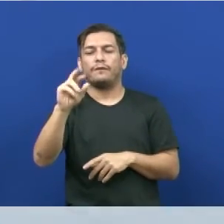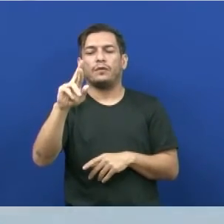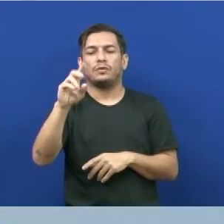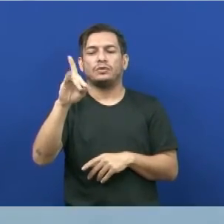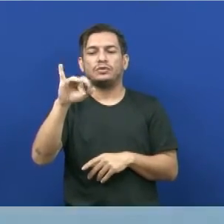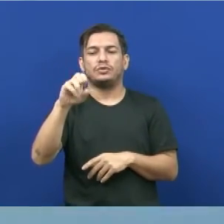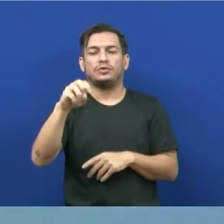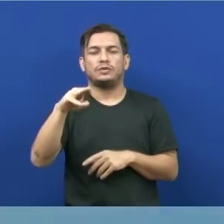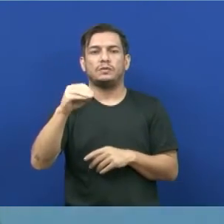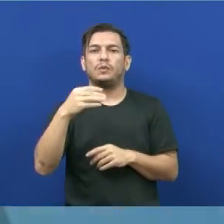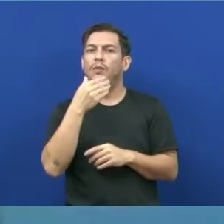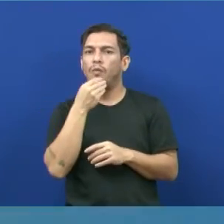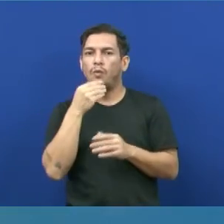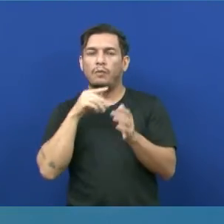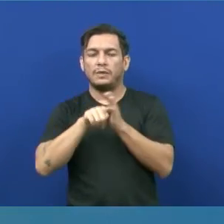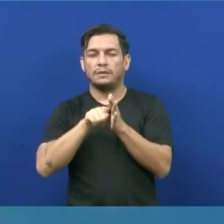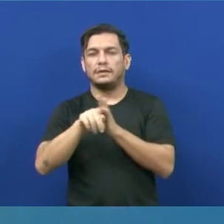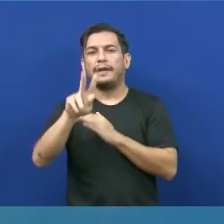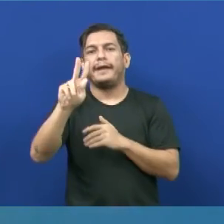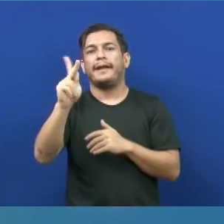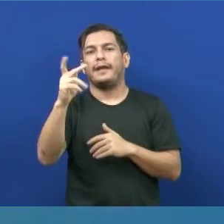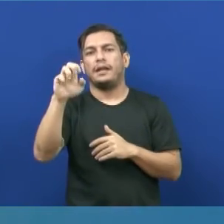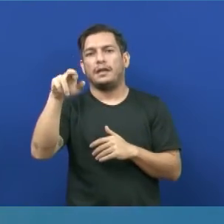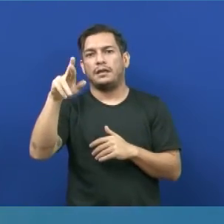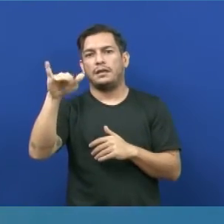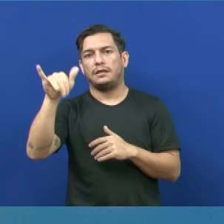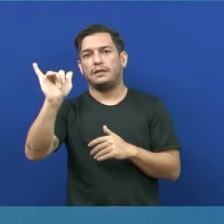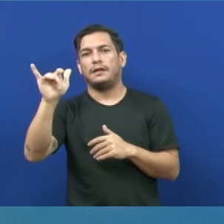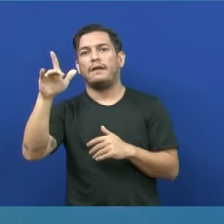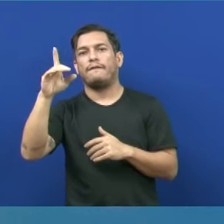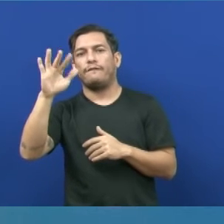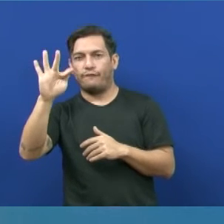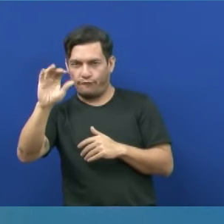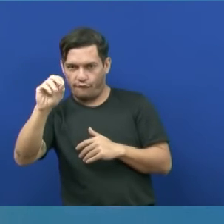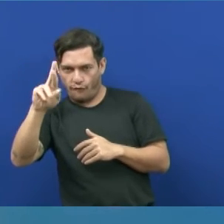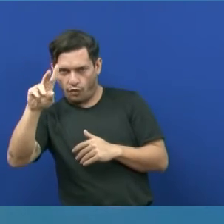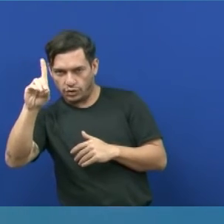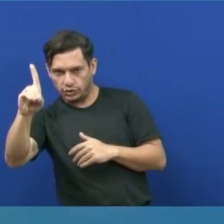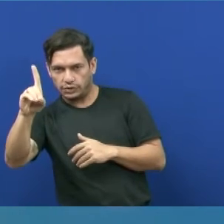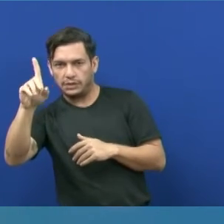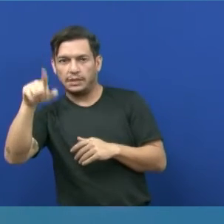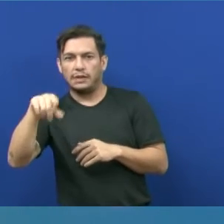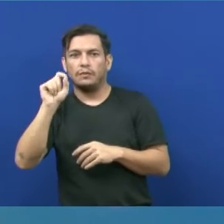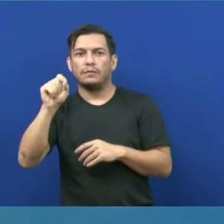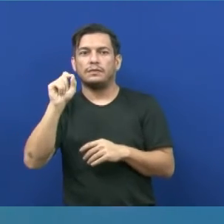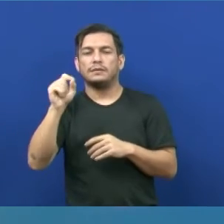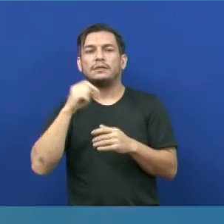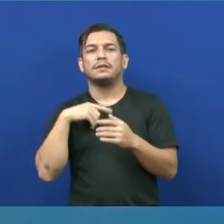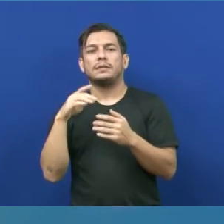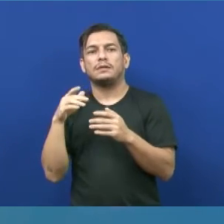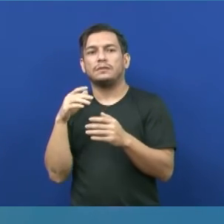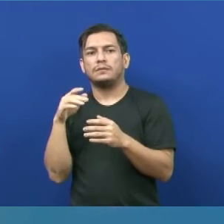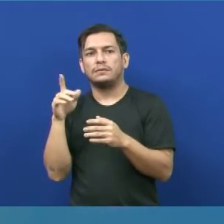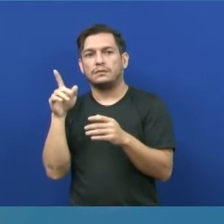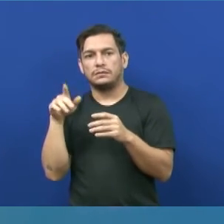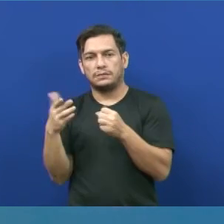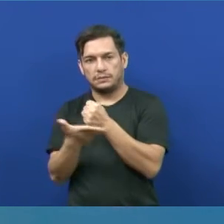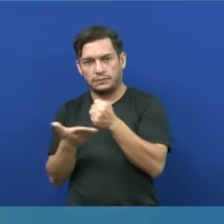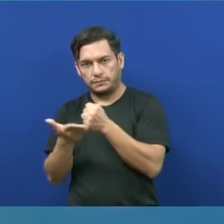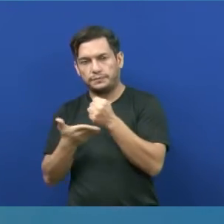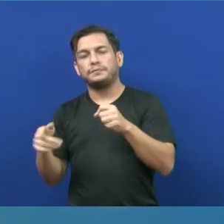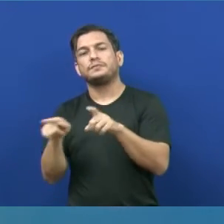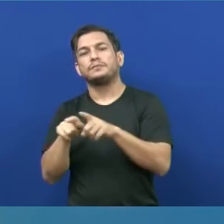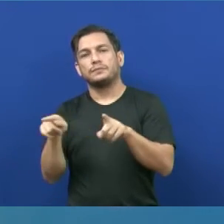pelo cidadão chamado Henry Ford, que é o precursor da indústria da marca de carro chamada Ford, ele fez esse instrumento